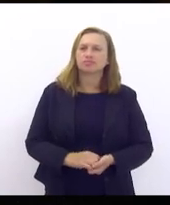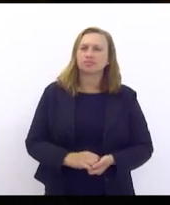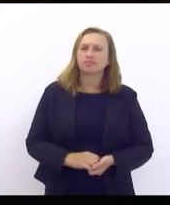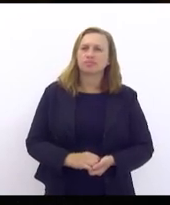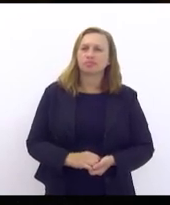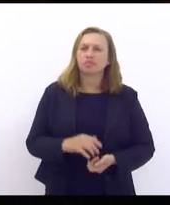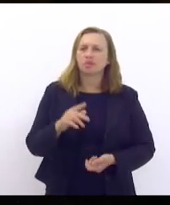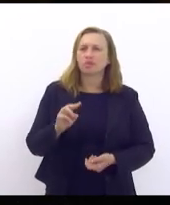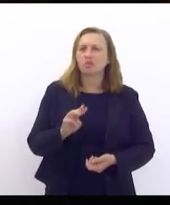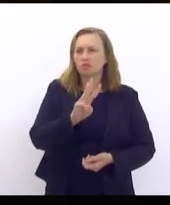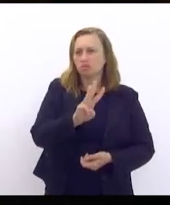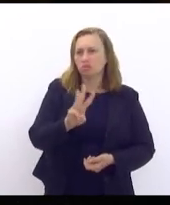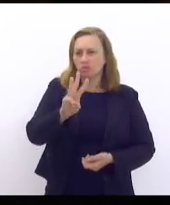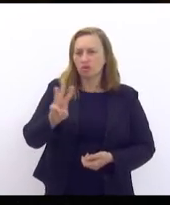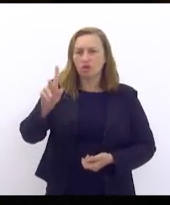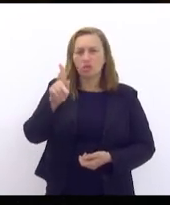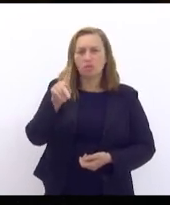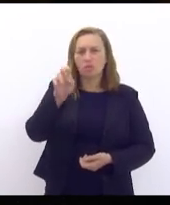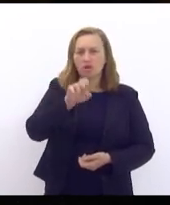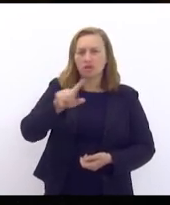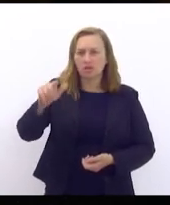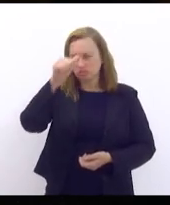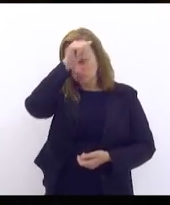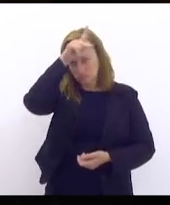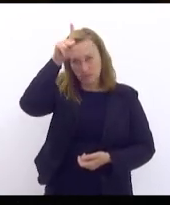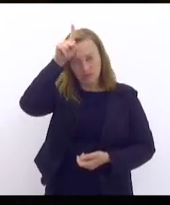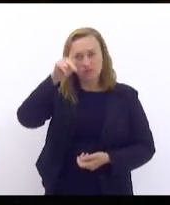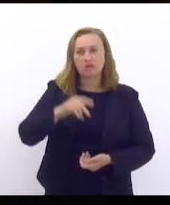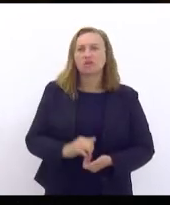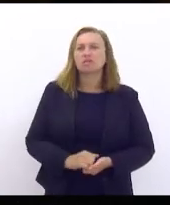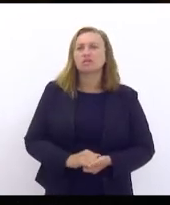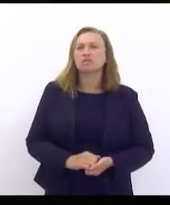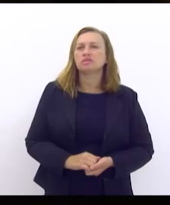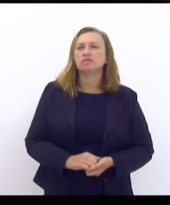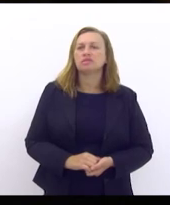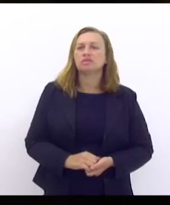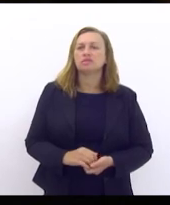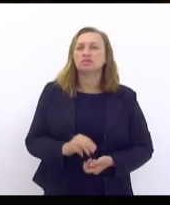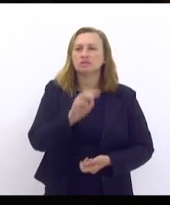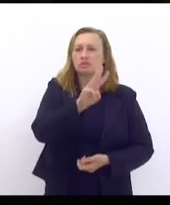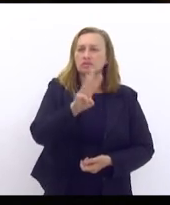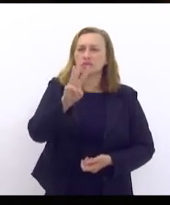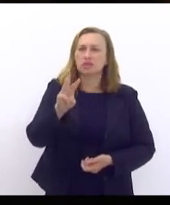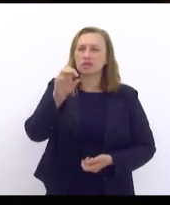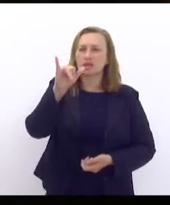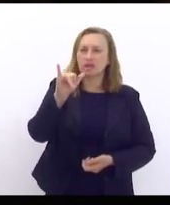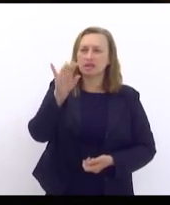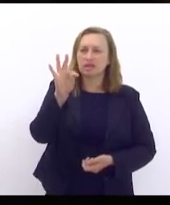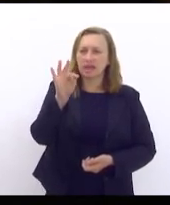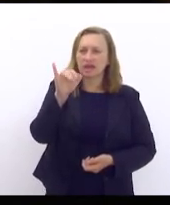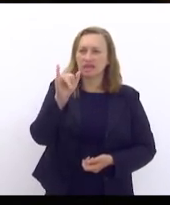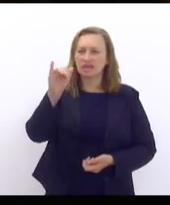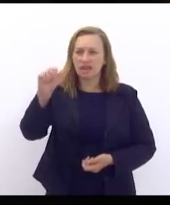no portal da prefeitura. Estou falando do site